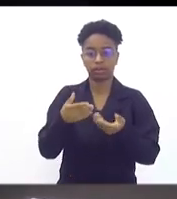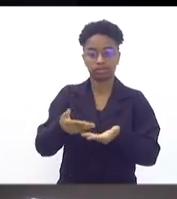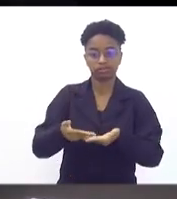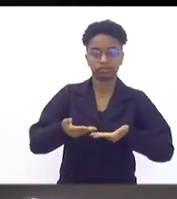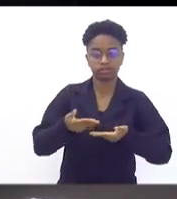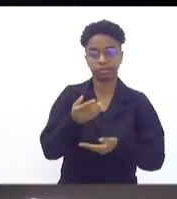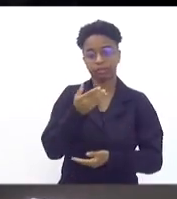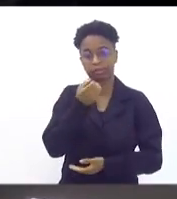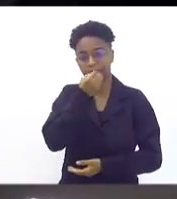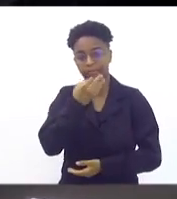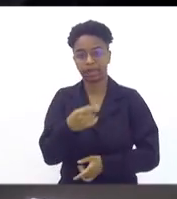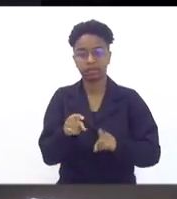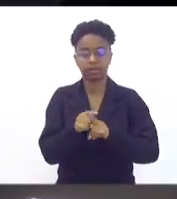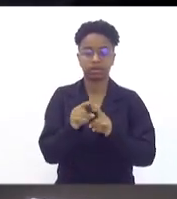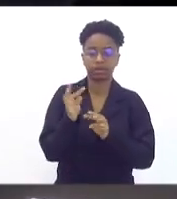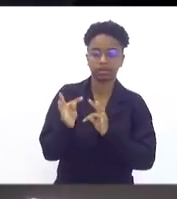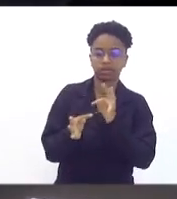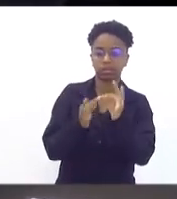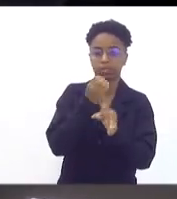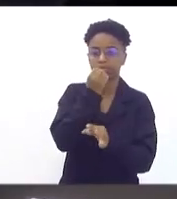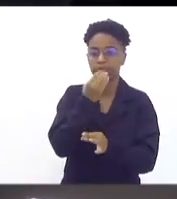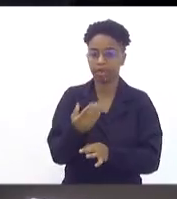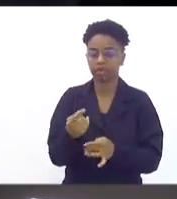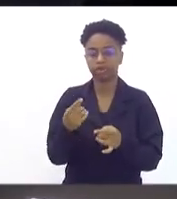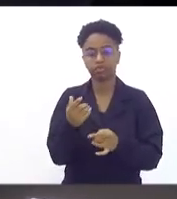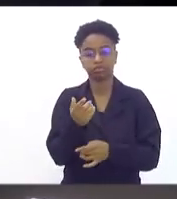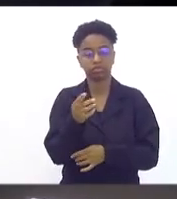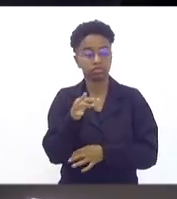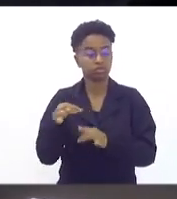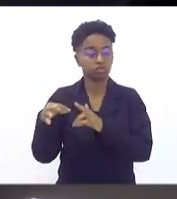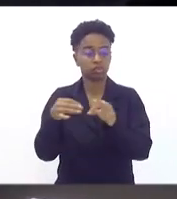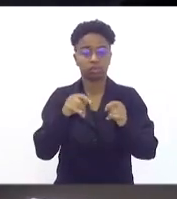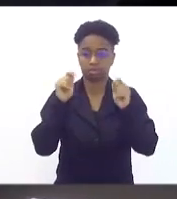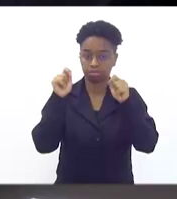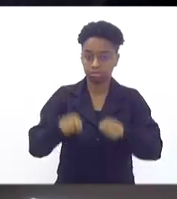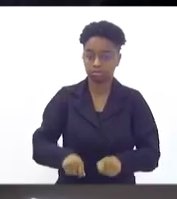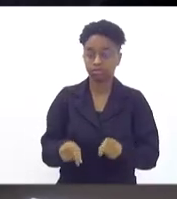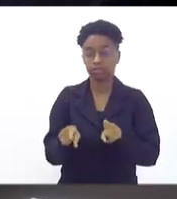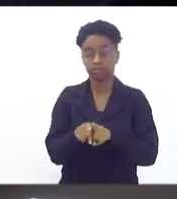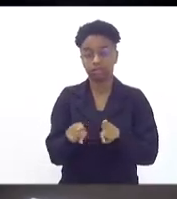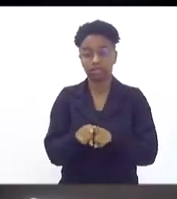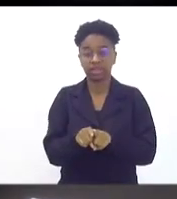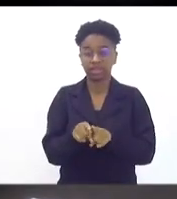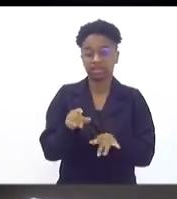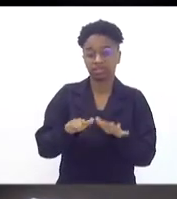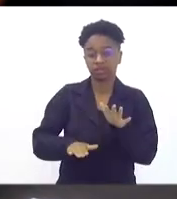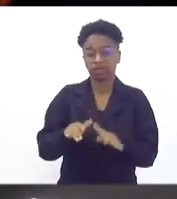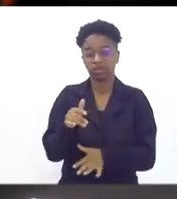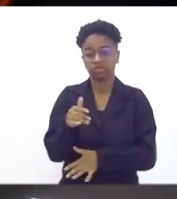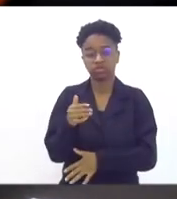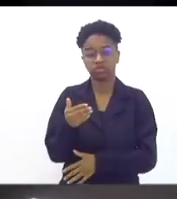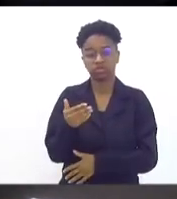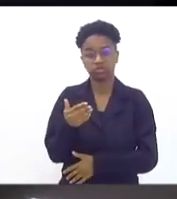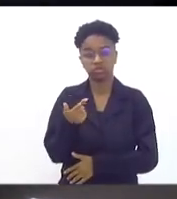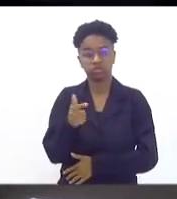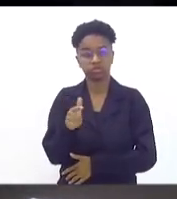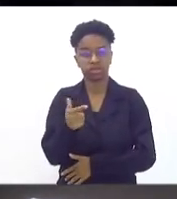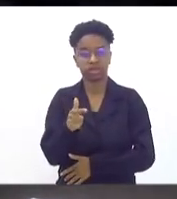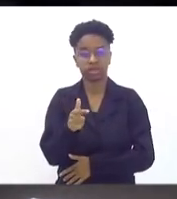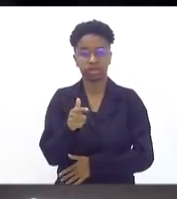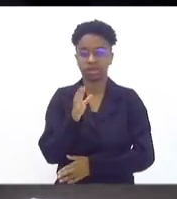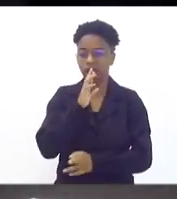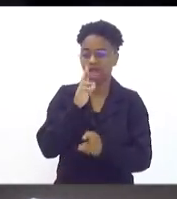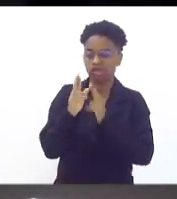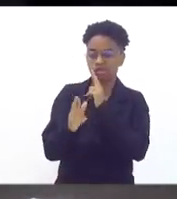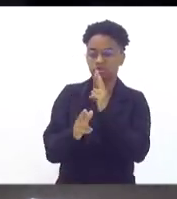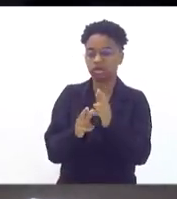sempre me trataram muito bem pessoas capacitadas provavelmente se Talvez não tenha havido é um resultado